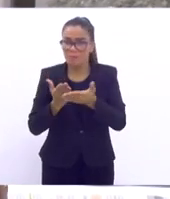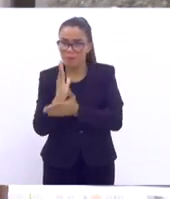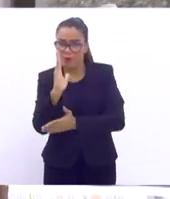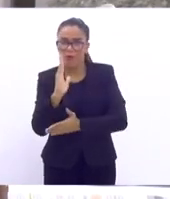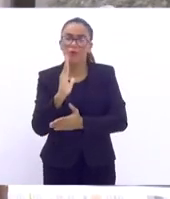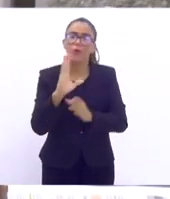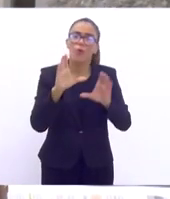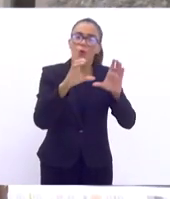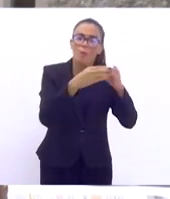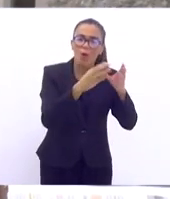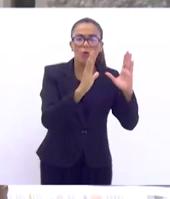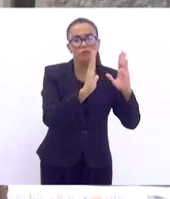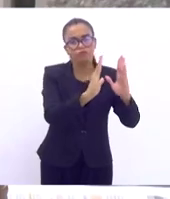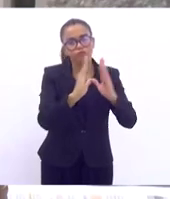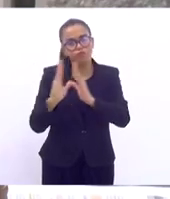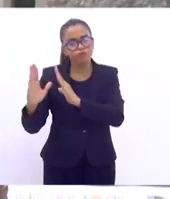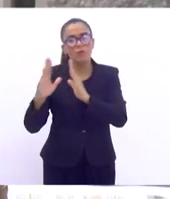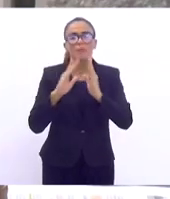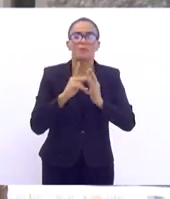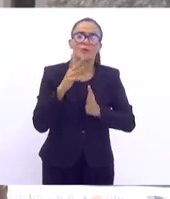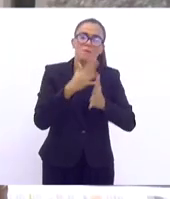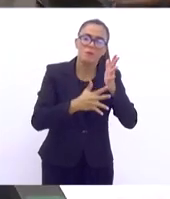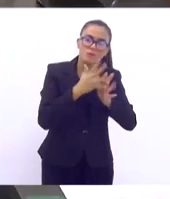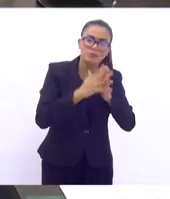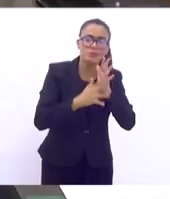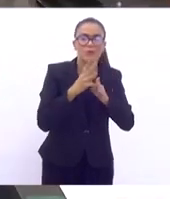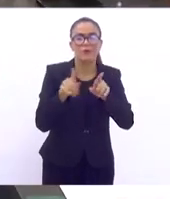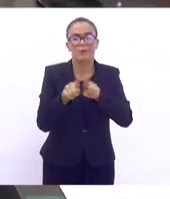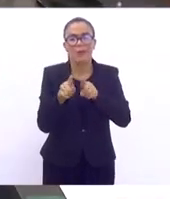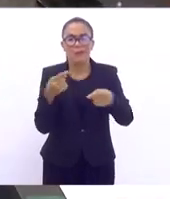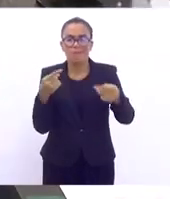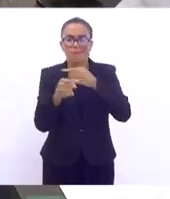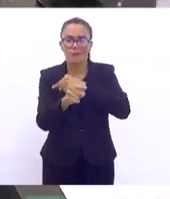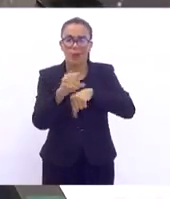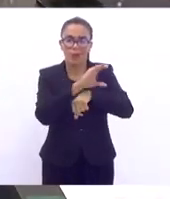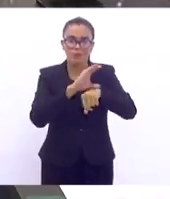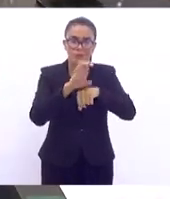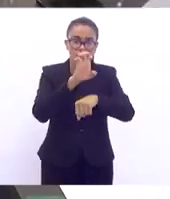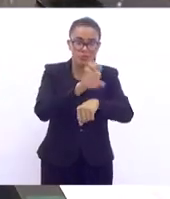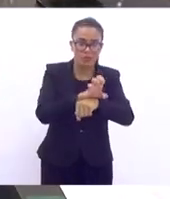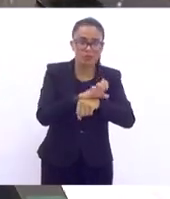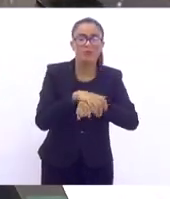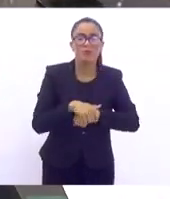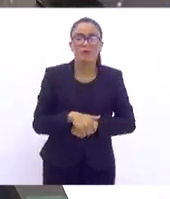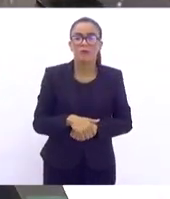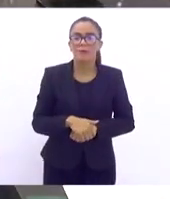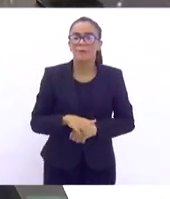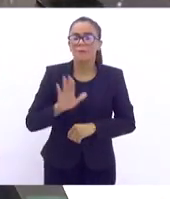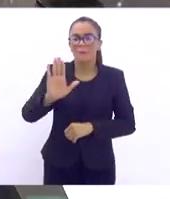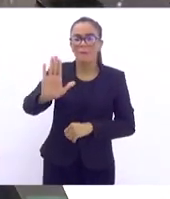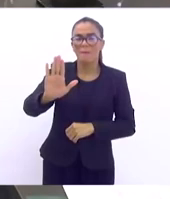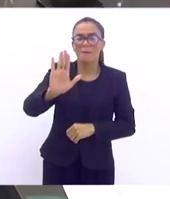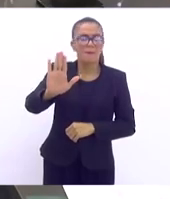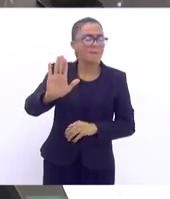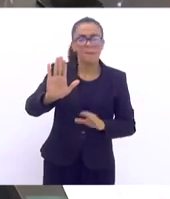a votação em bloco dos blocos da prejudicialidade das inconstitucionalidades acho que a prova votação combustão